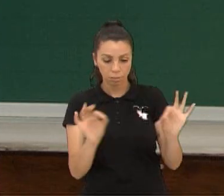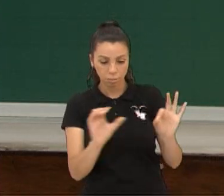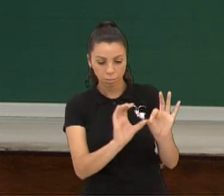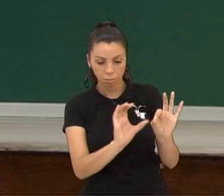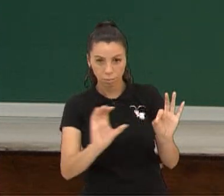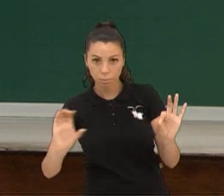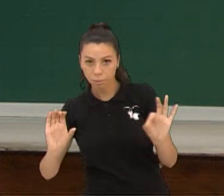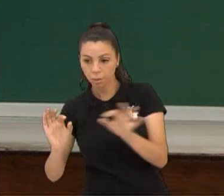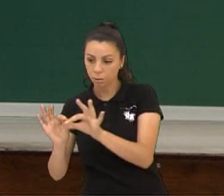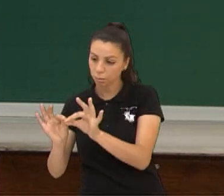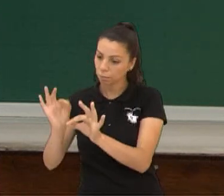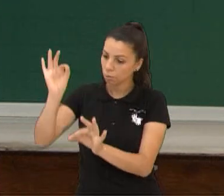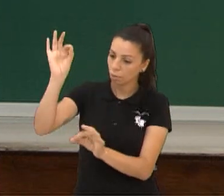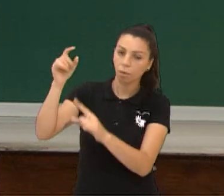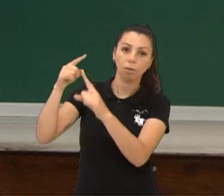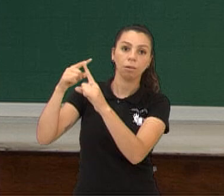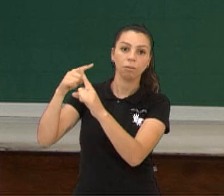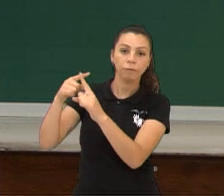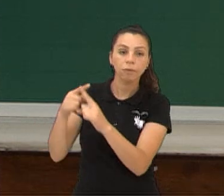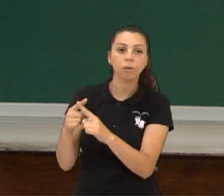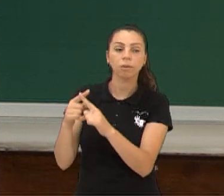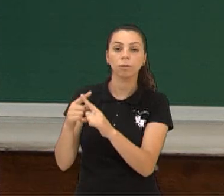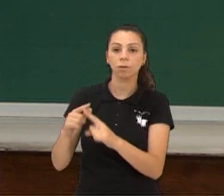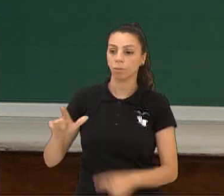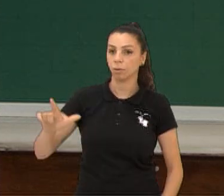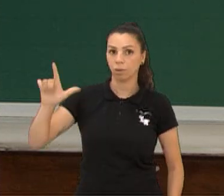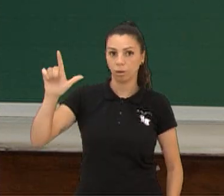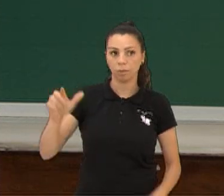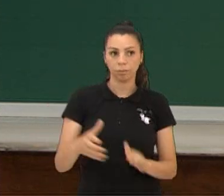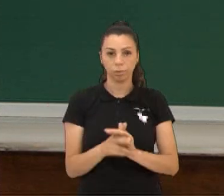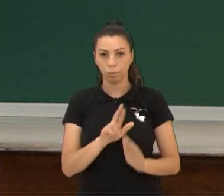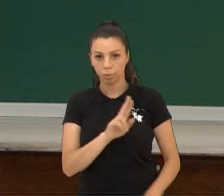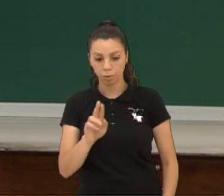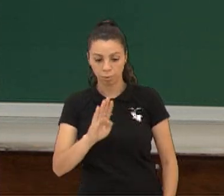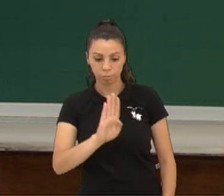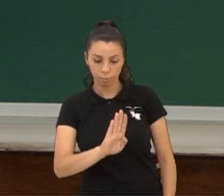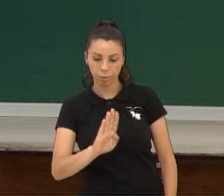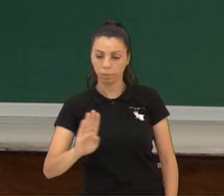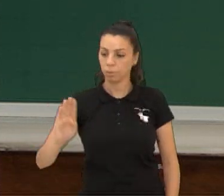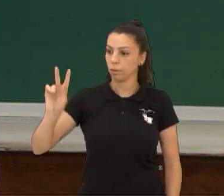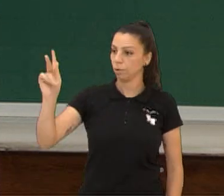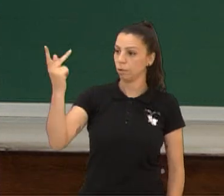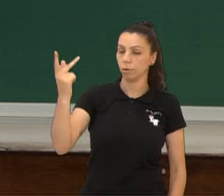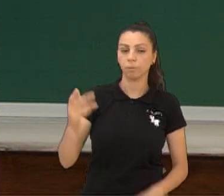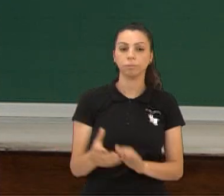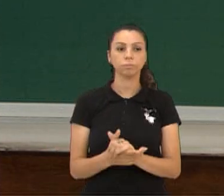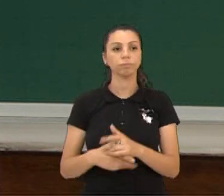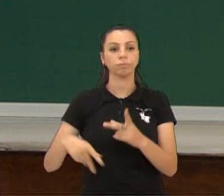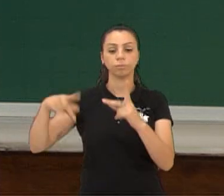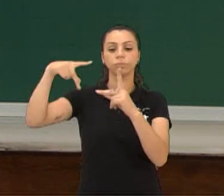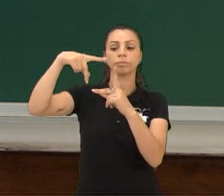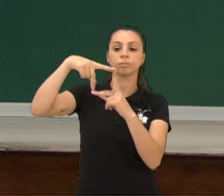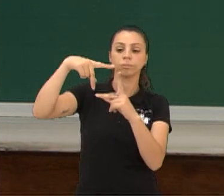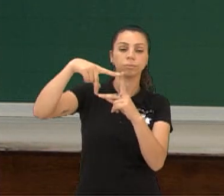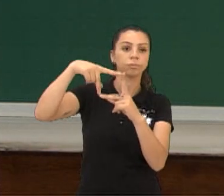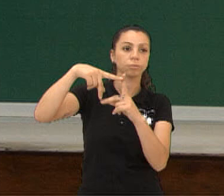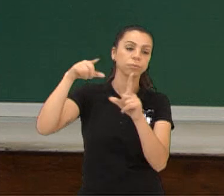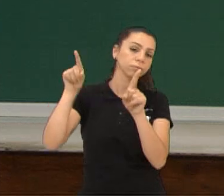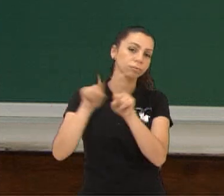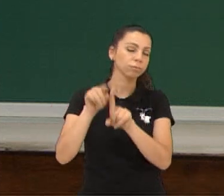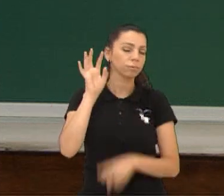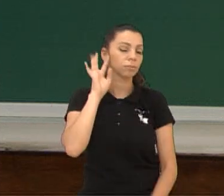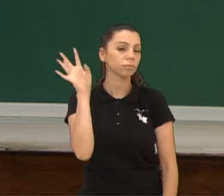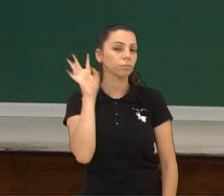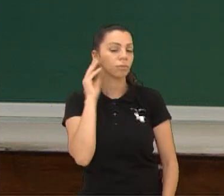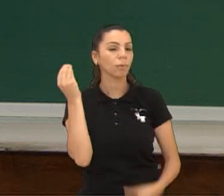a largura, que aqui a professora chamou de B e H, tá bom? Do quadrado, como eu também vou pensar